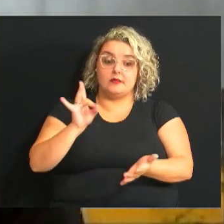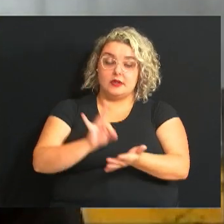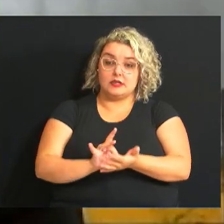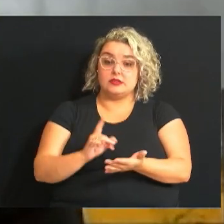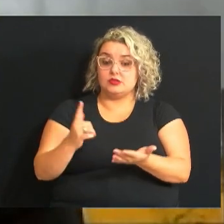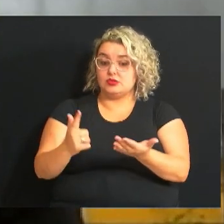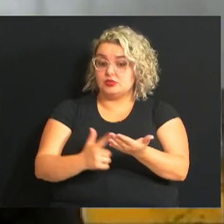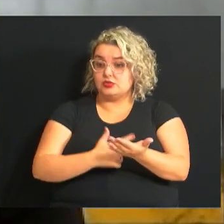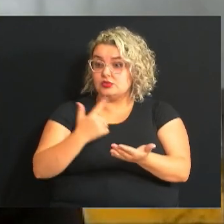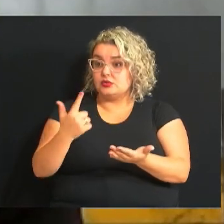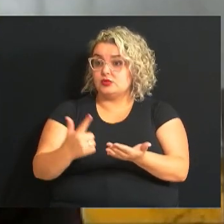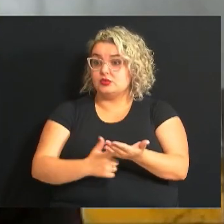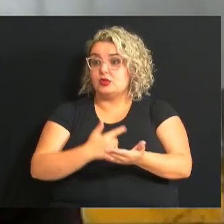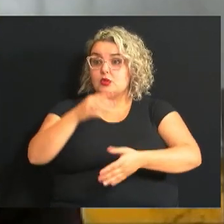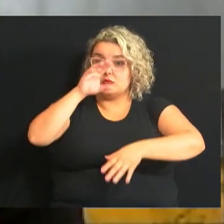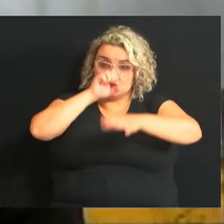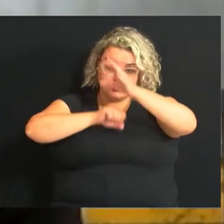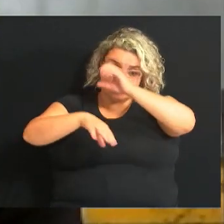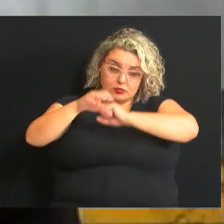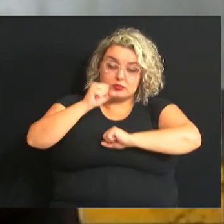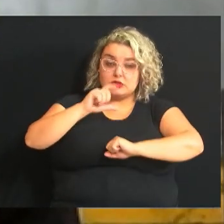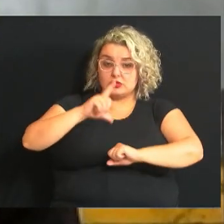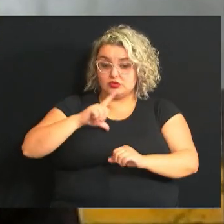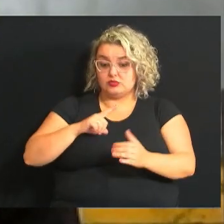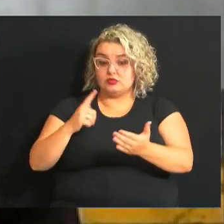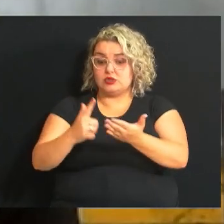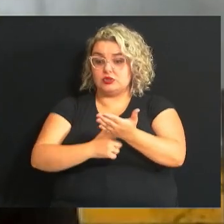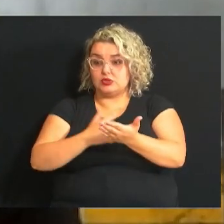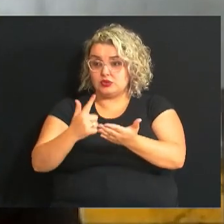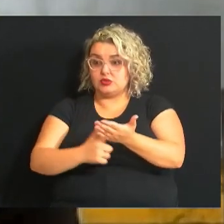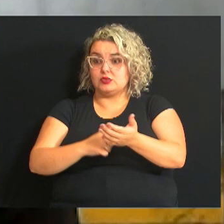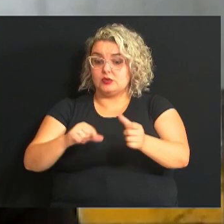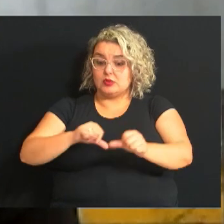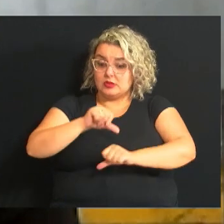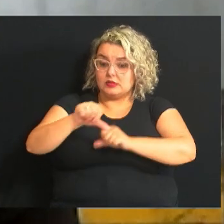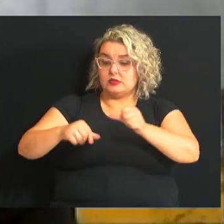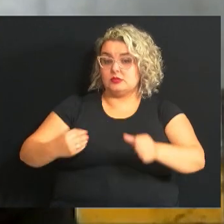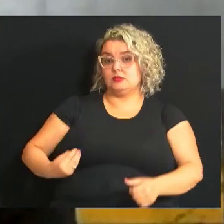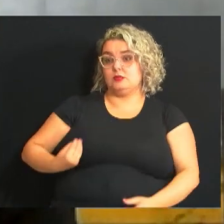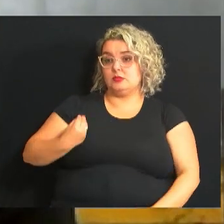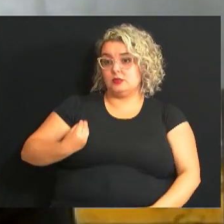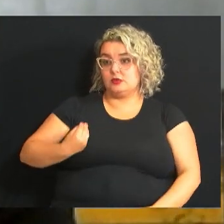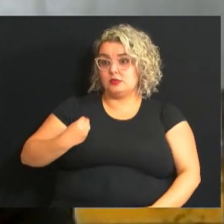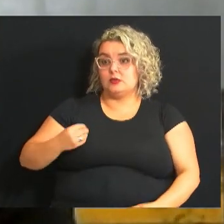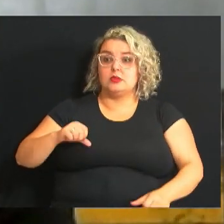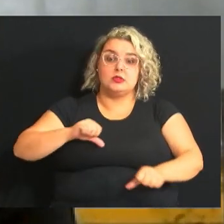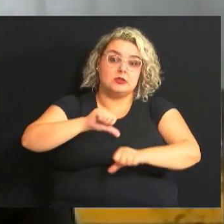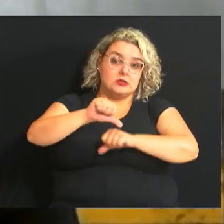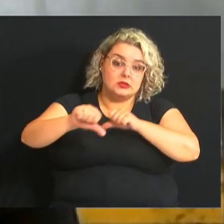os aprendizados que eu tive nos livros, eles transformaram a minha vida, né? Transformaram minha vida